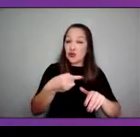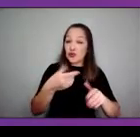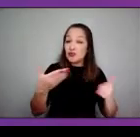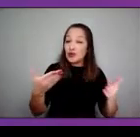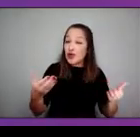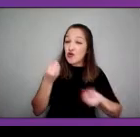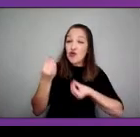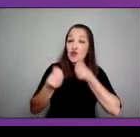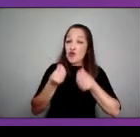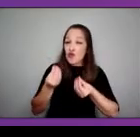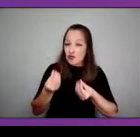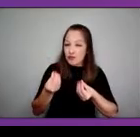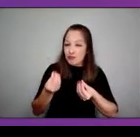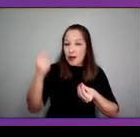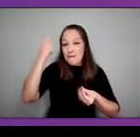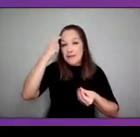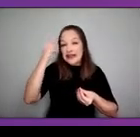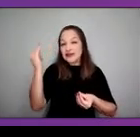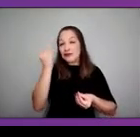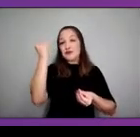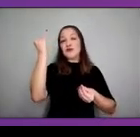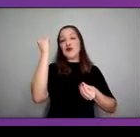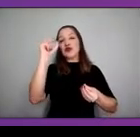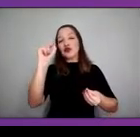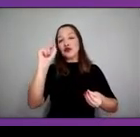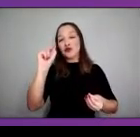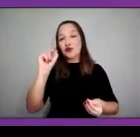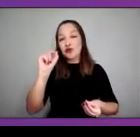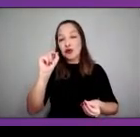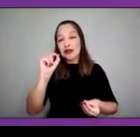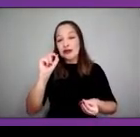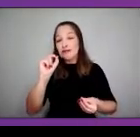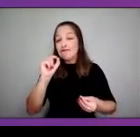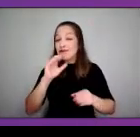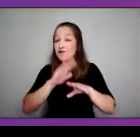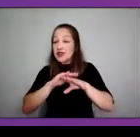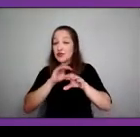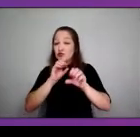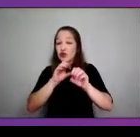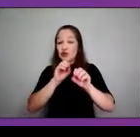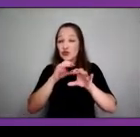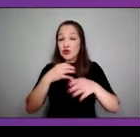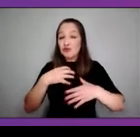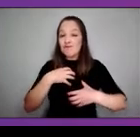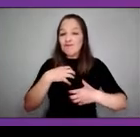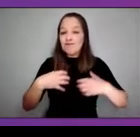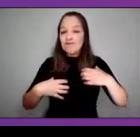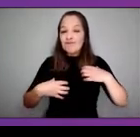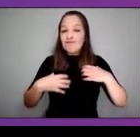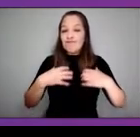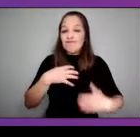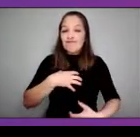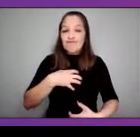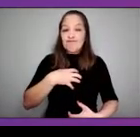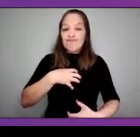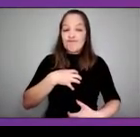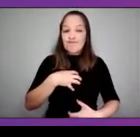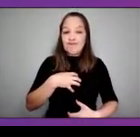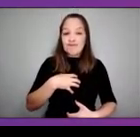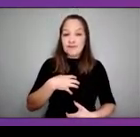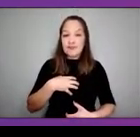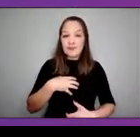importância talvez que tem aí a gente construir essa educação sensória mais ainda né nessa geração